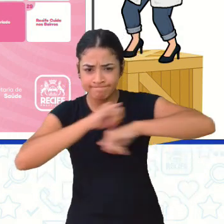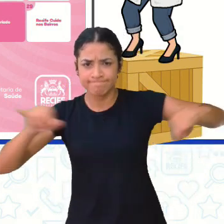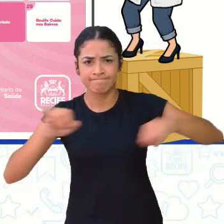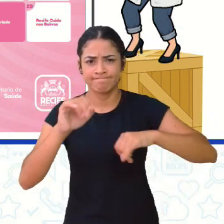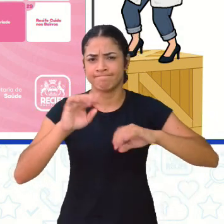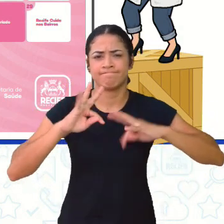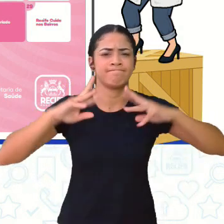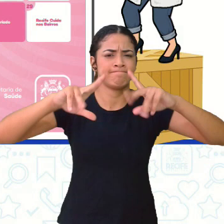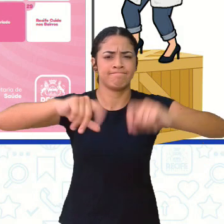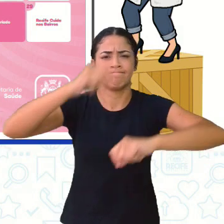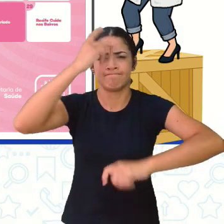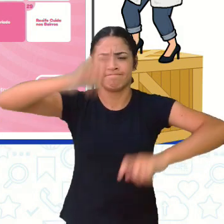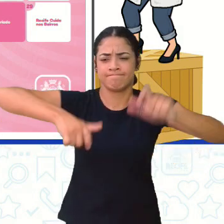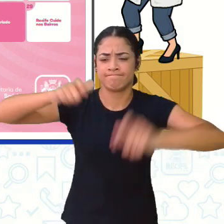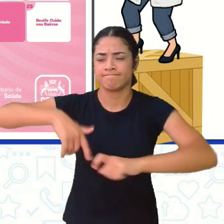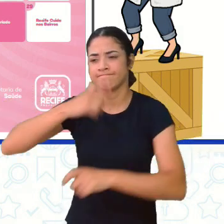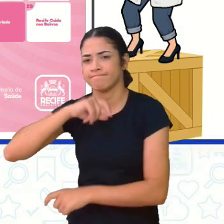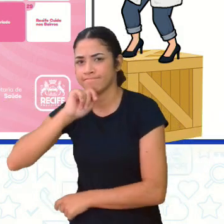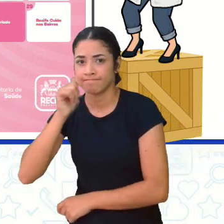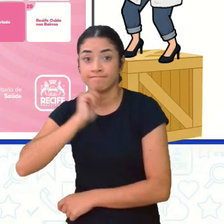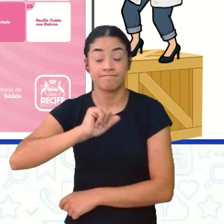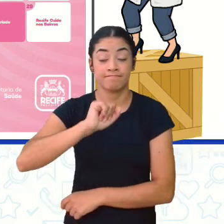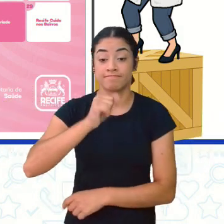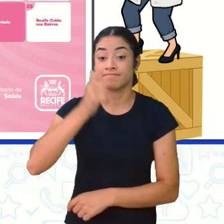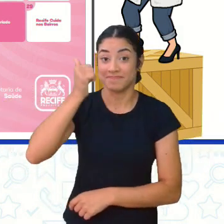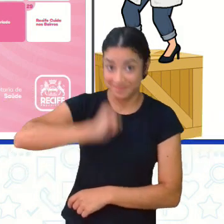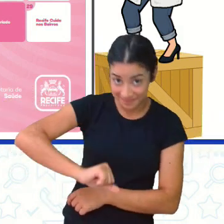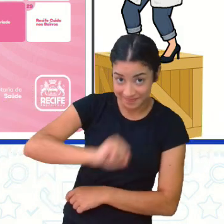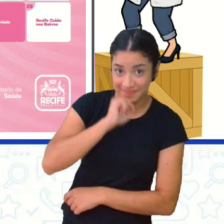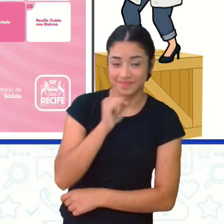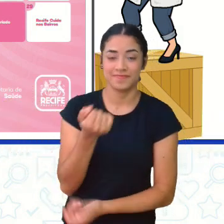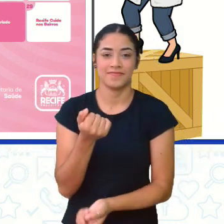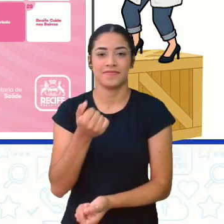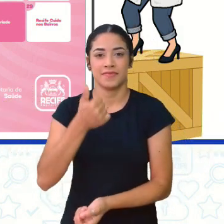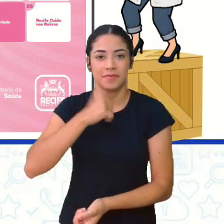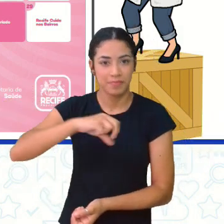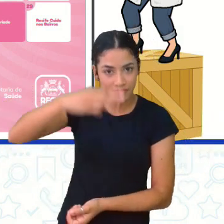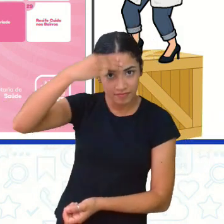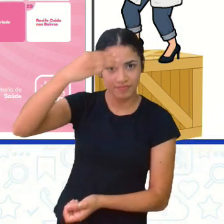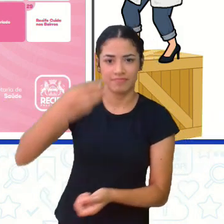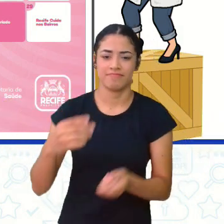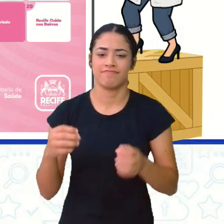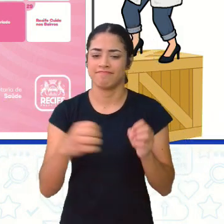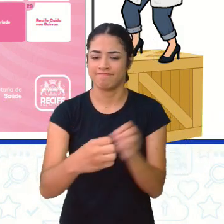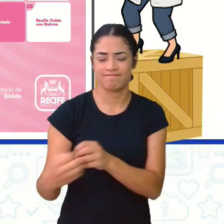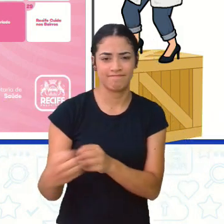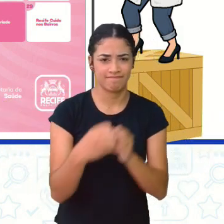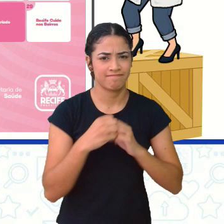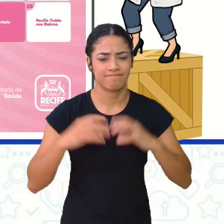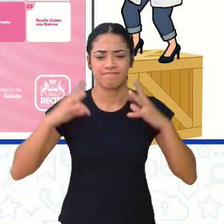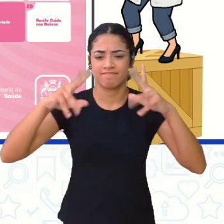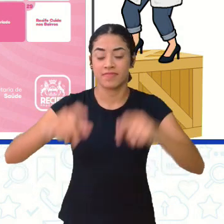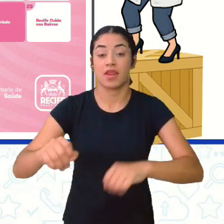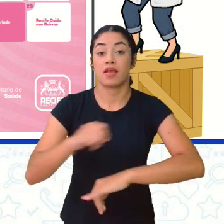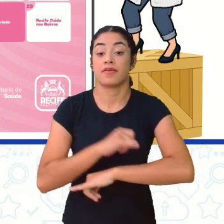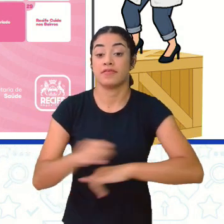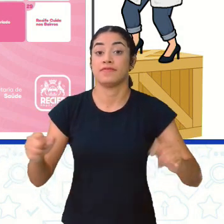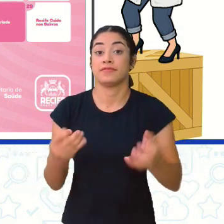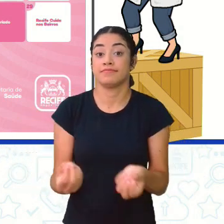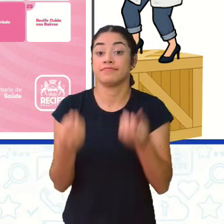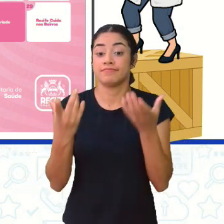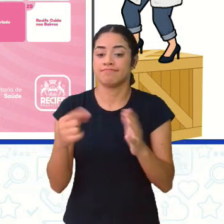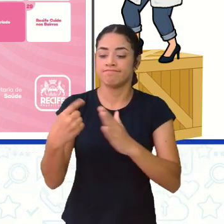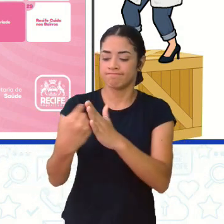para a tia, os vizinhos, né? Para que vá até o mamógrafo móvel, lá na Fiocruz, para fazer aí